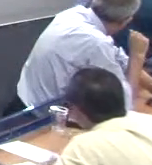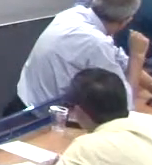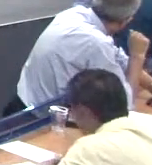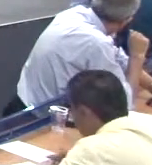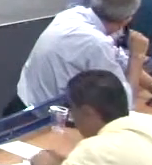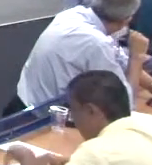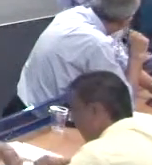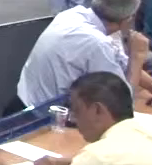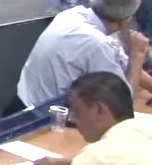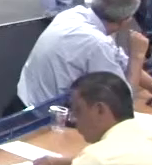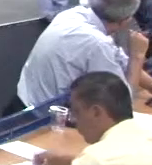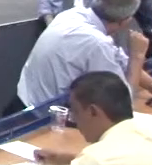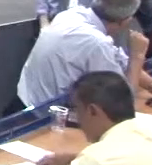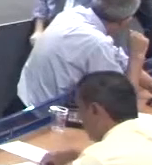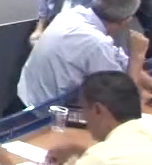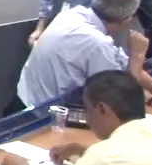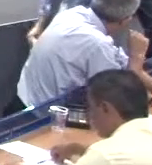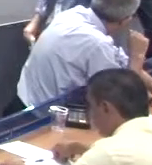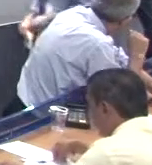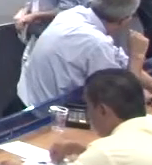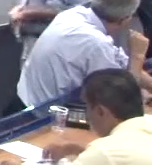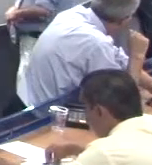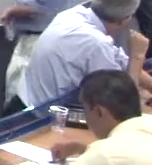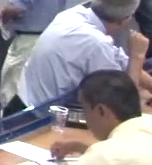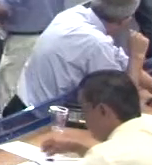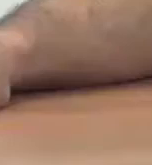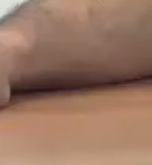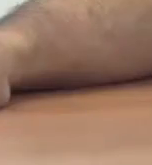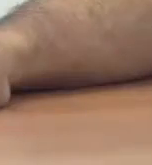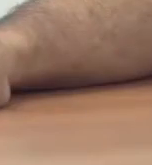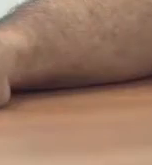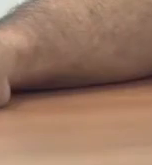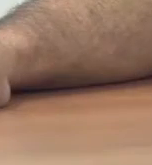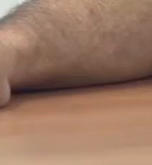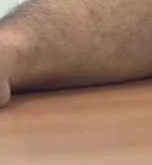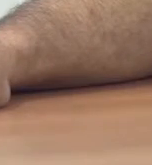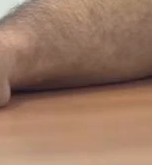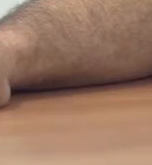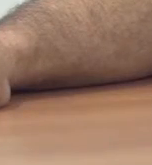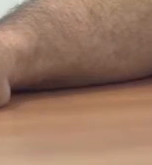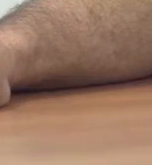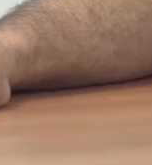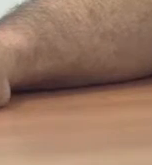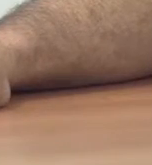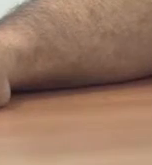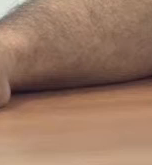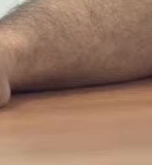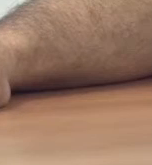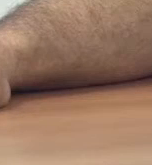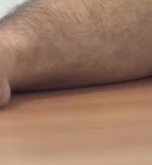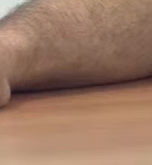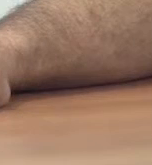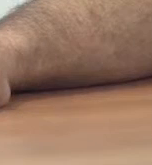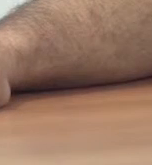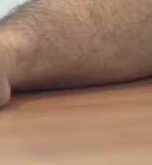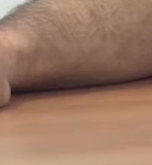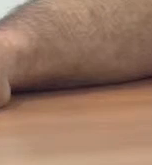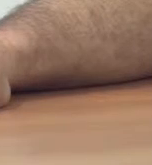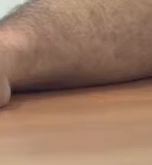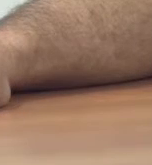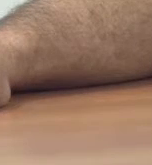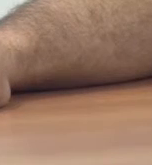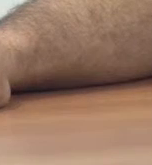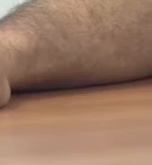denúncia. Tem uns 3 anos já que eu venho sofrendo com o transporte público da cidade. E